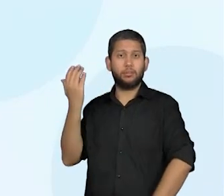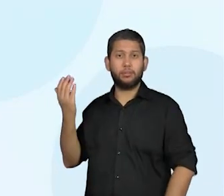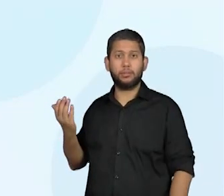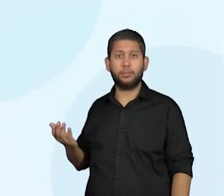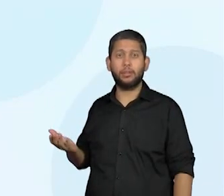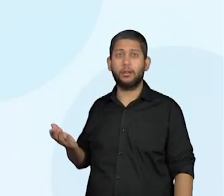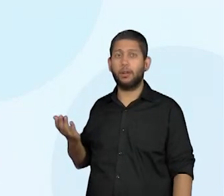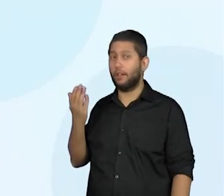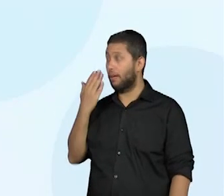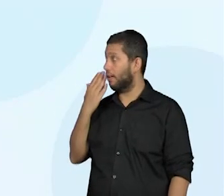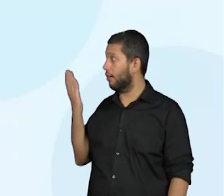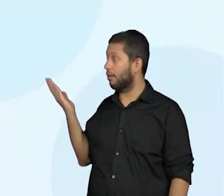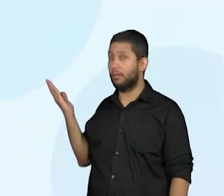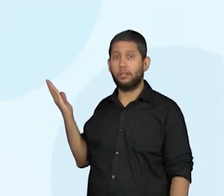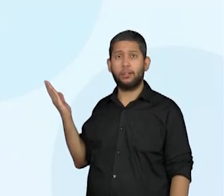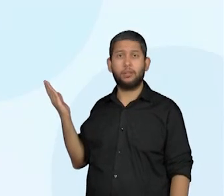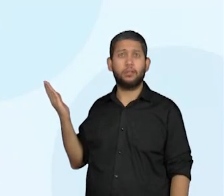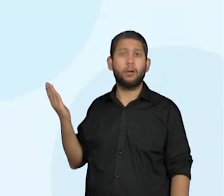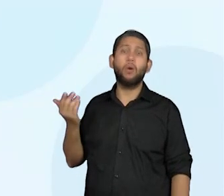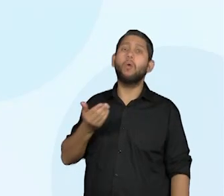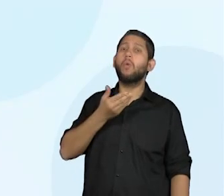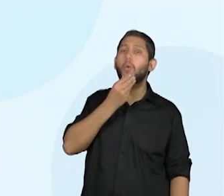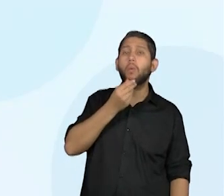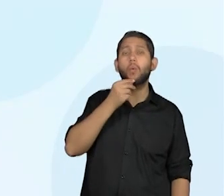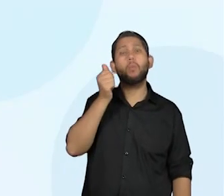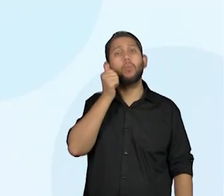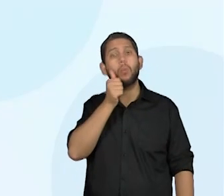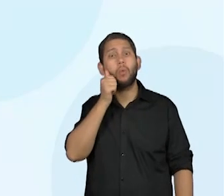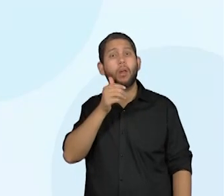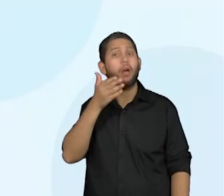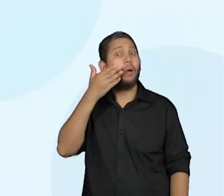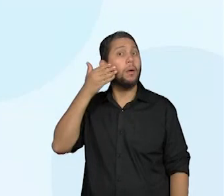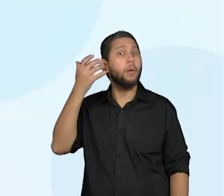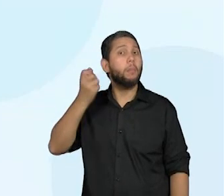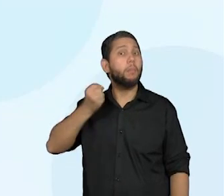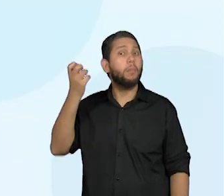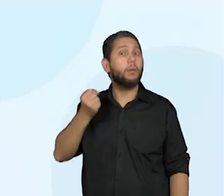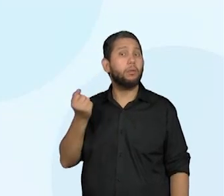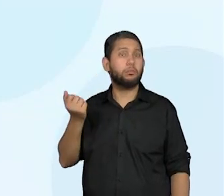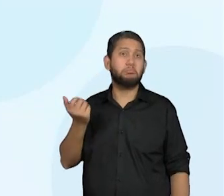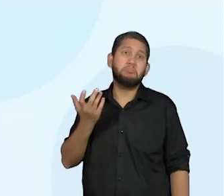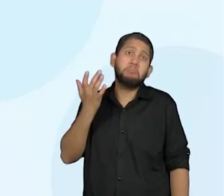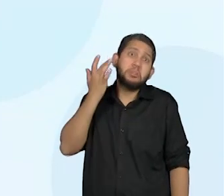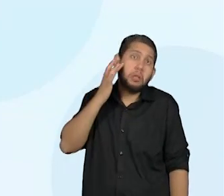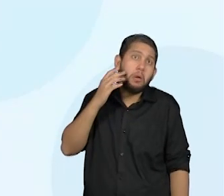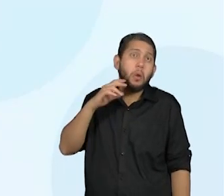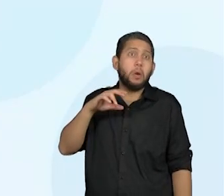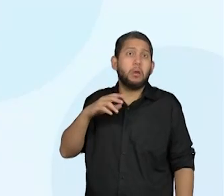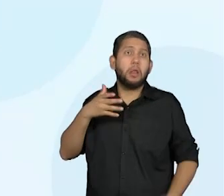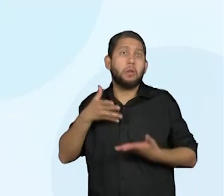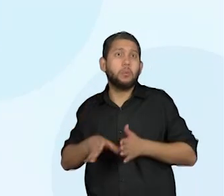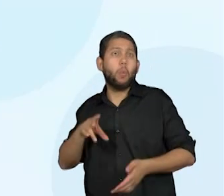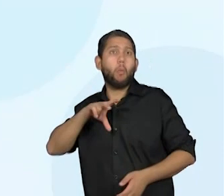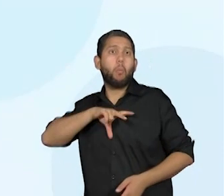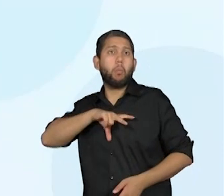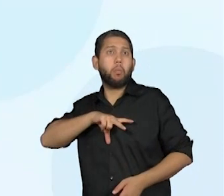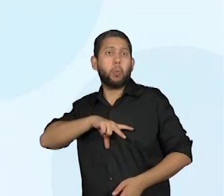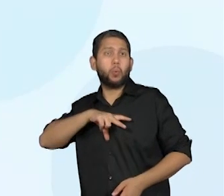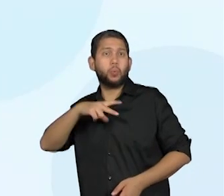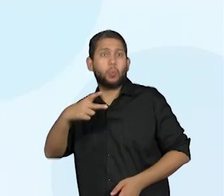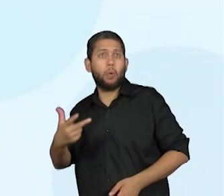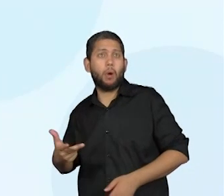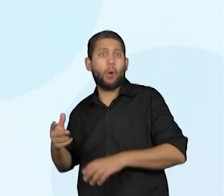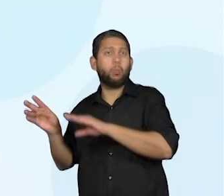e pessoas aqui com pele um pouco mais clara, que não sabemos que são portugueses ou são descendentes de outro lugar